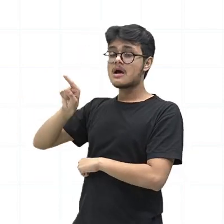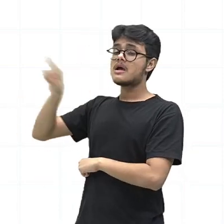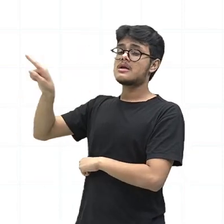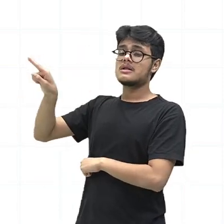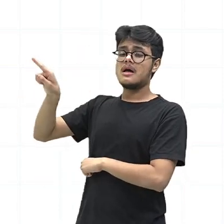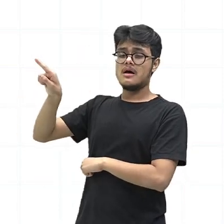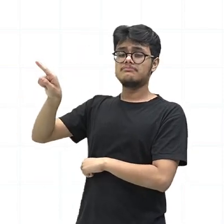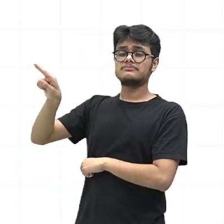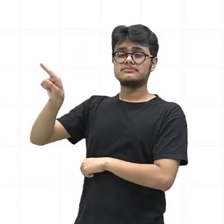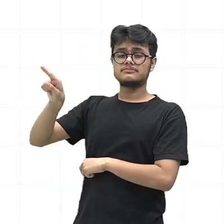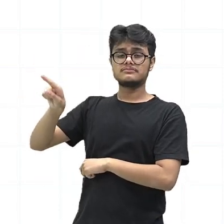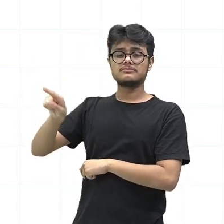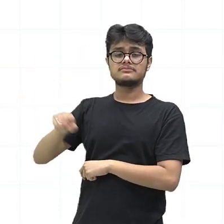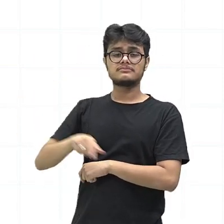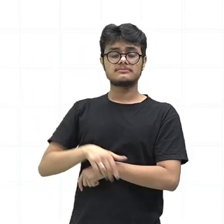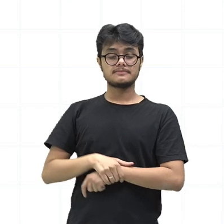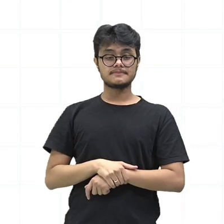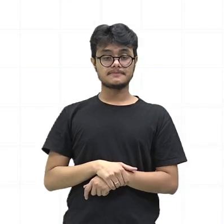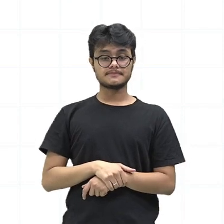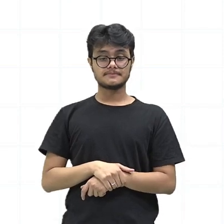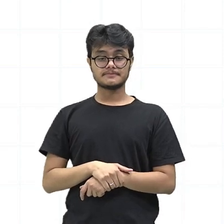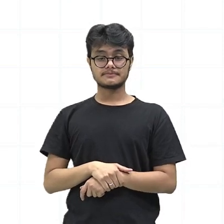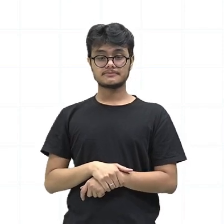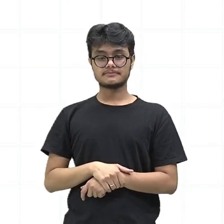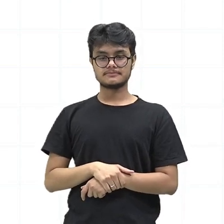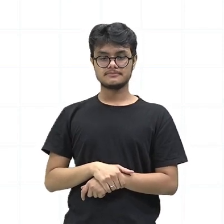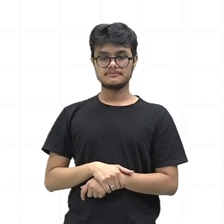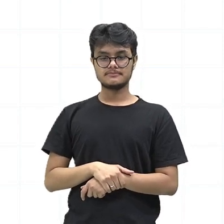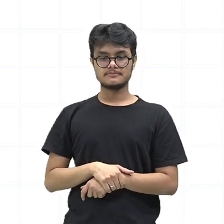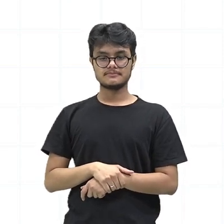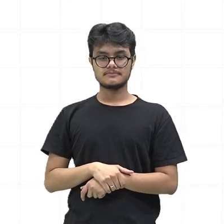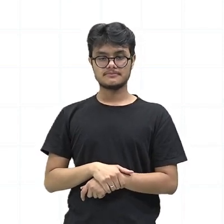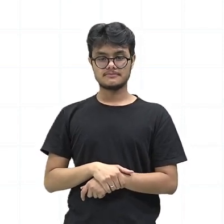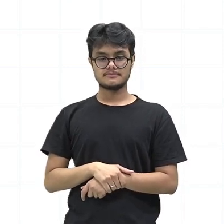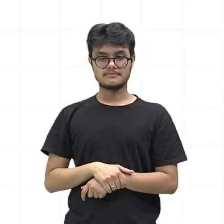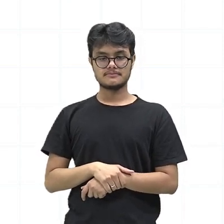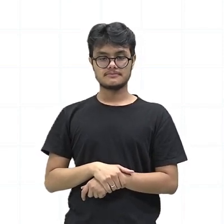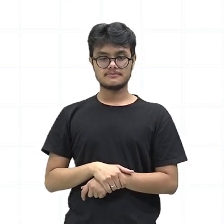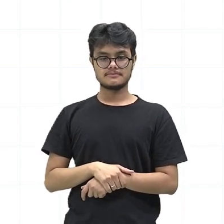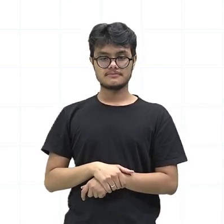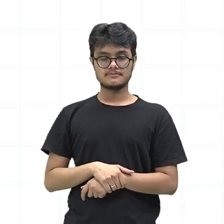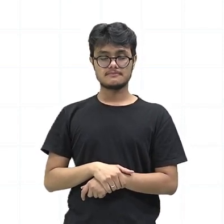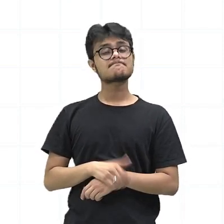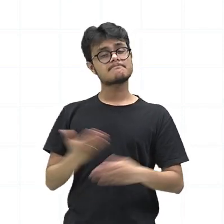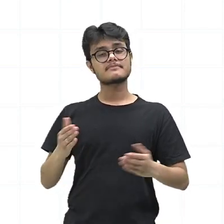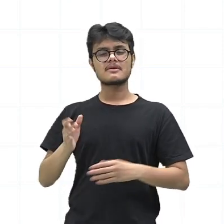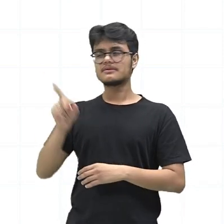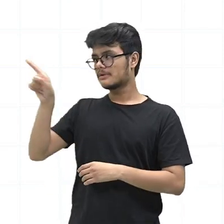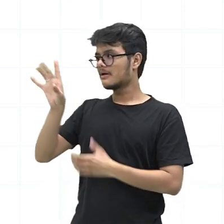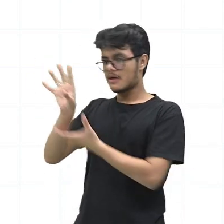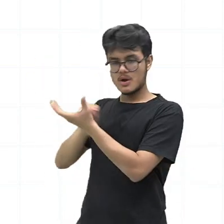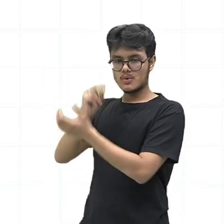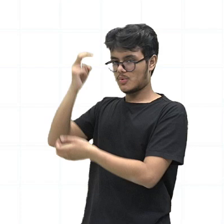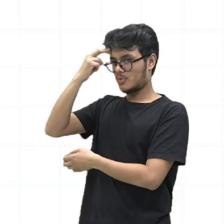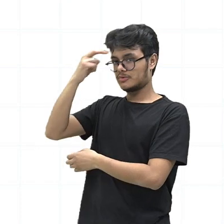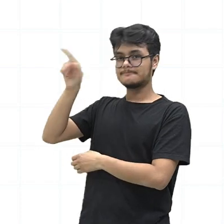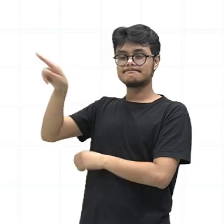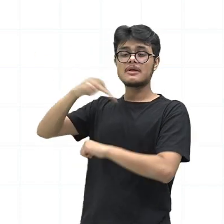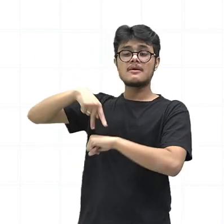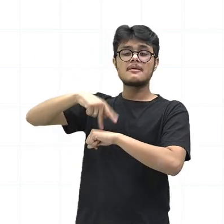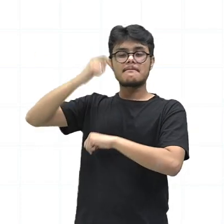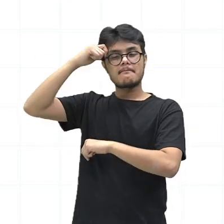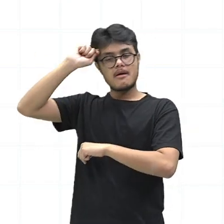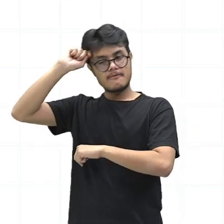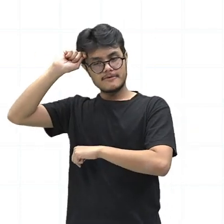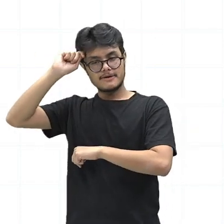hoje vive principalmente na Nigéria e no Benin, ambos na África. Então, a gente aí ver a influência da